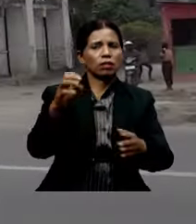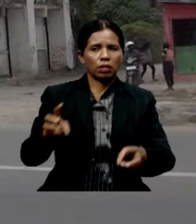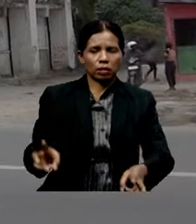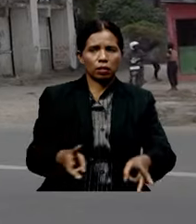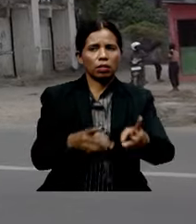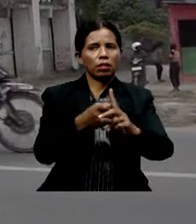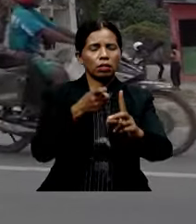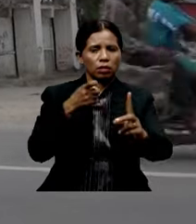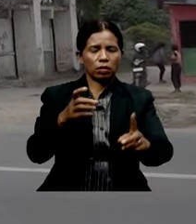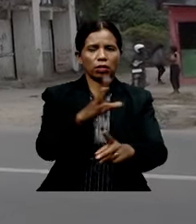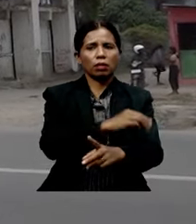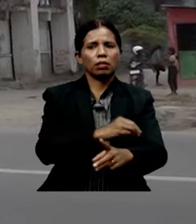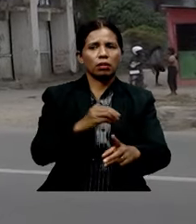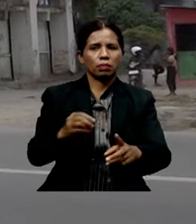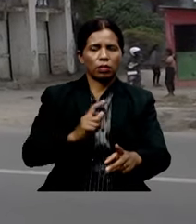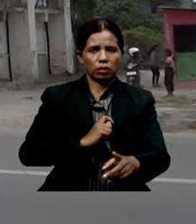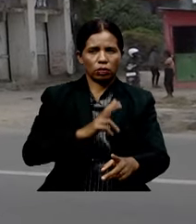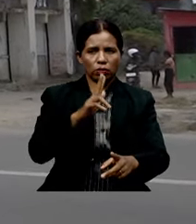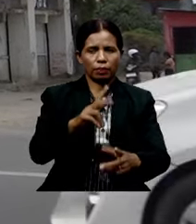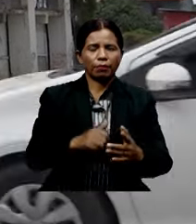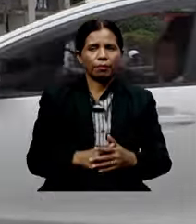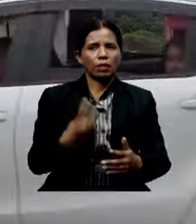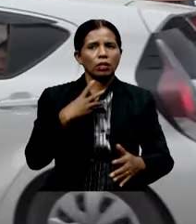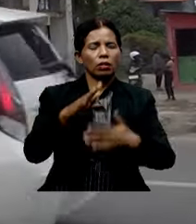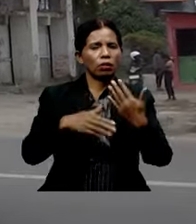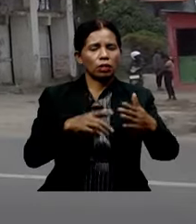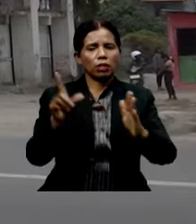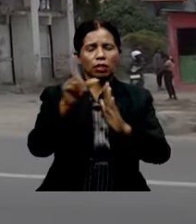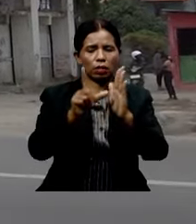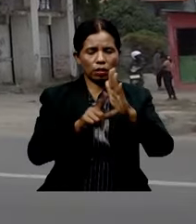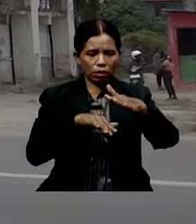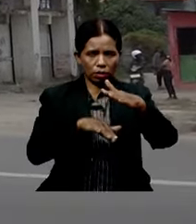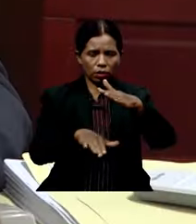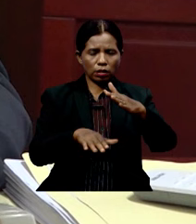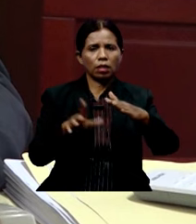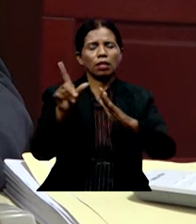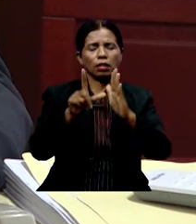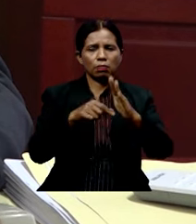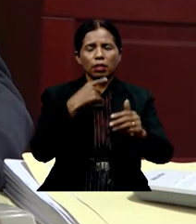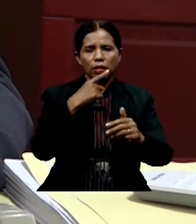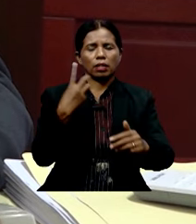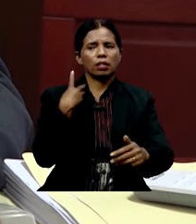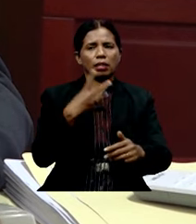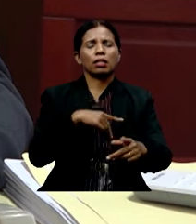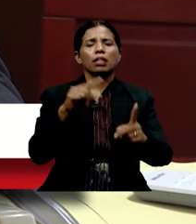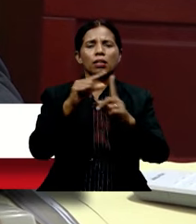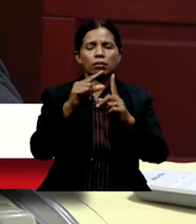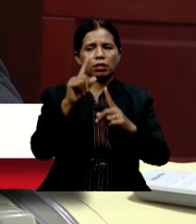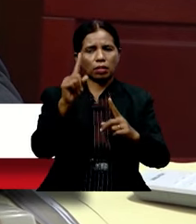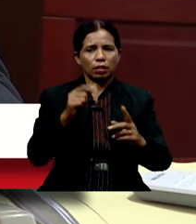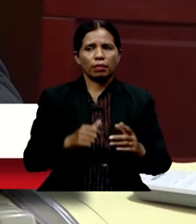Rússia Selama, data numa rotunda, Tacitolo. Tudo isso é lei, não é lei, mas controla isso. Kar kita dehen le fuan dehen kata